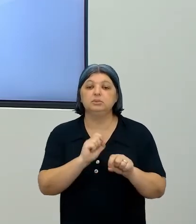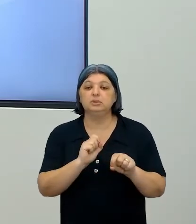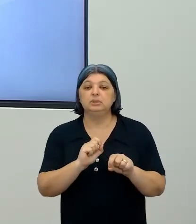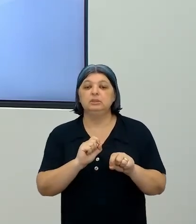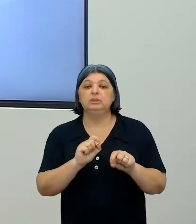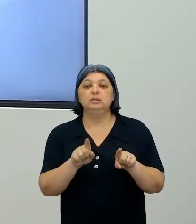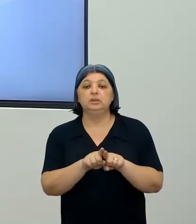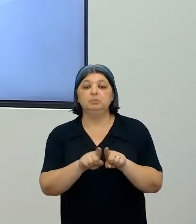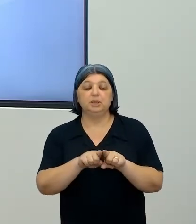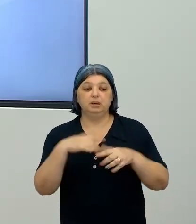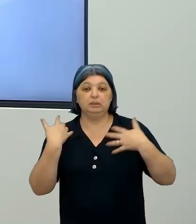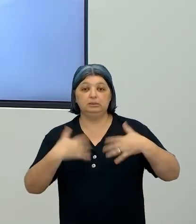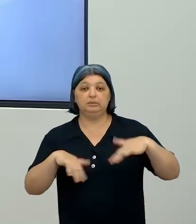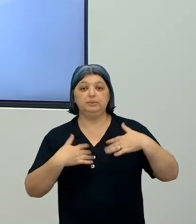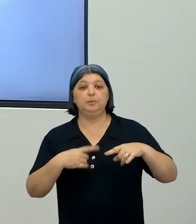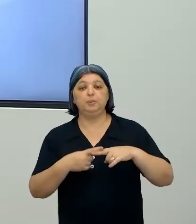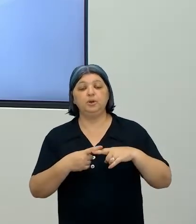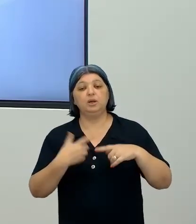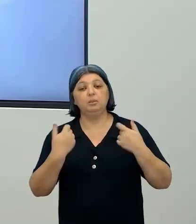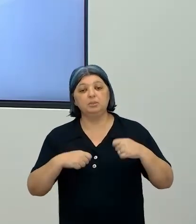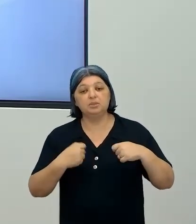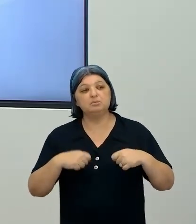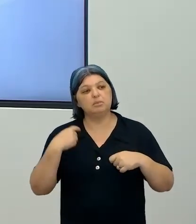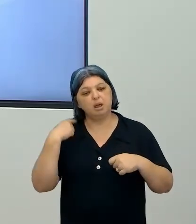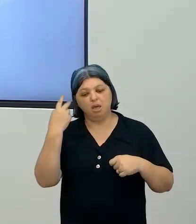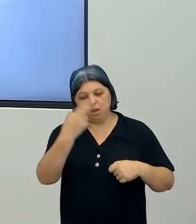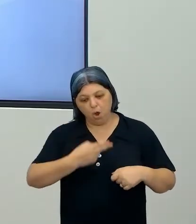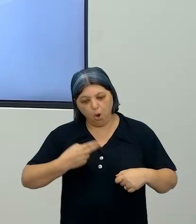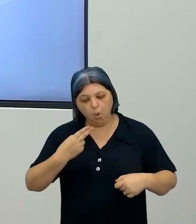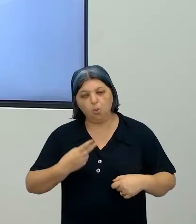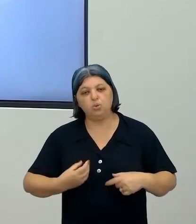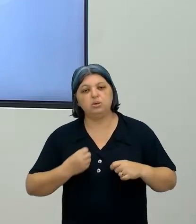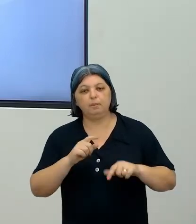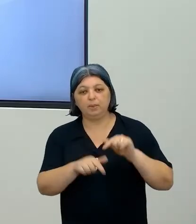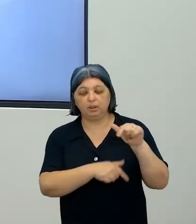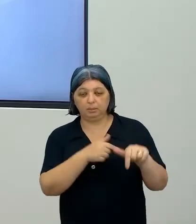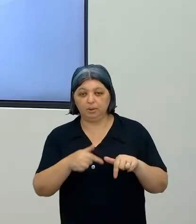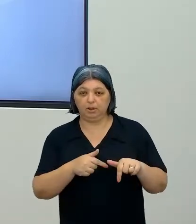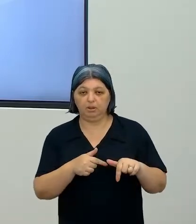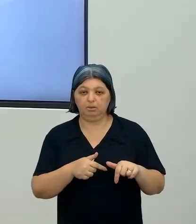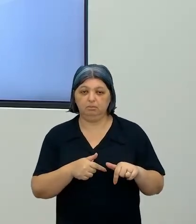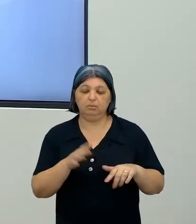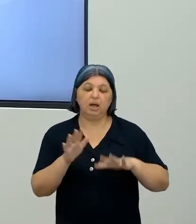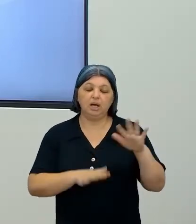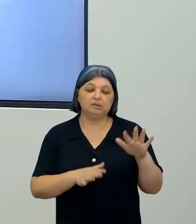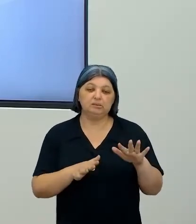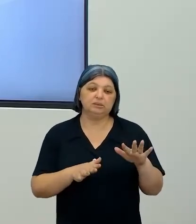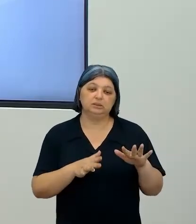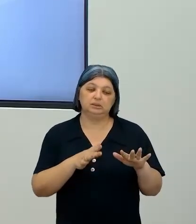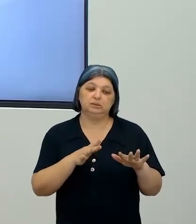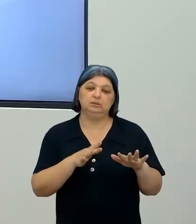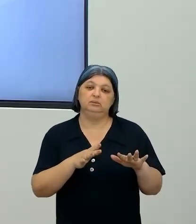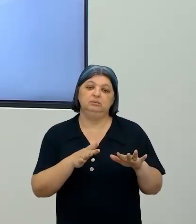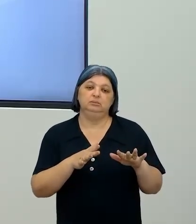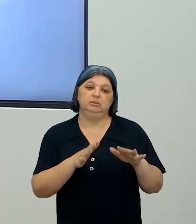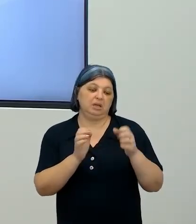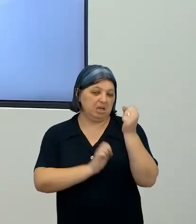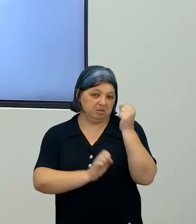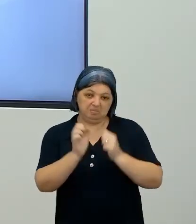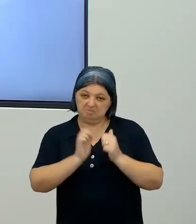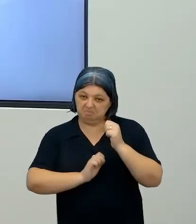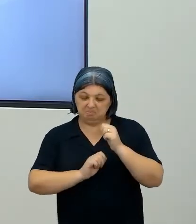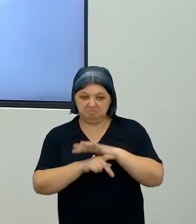desesperado também porque ele quer se sentir útil, porque uma vez que esse trabalhador ele deixa de ser útil para a empresa,